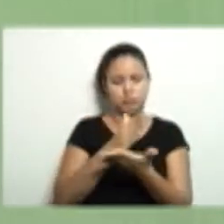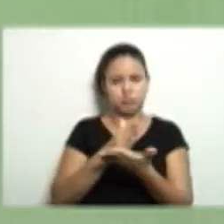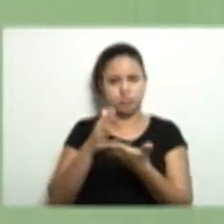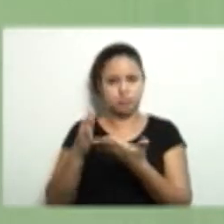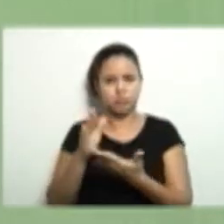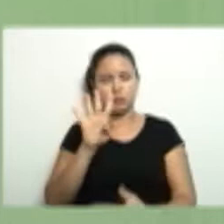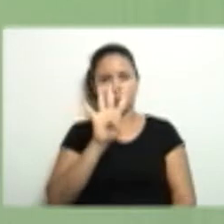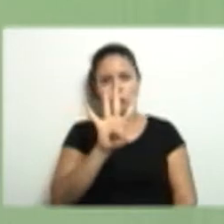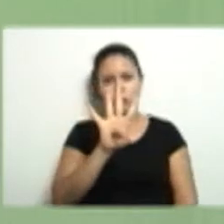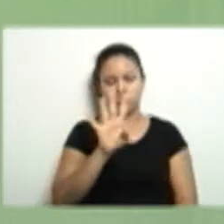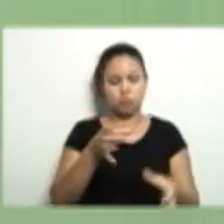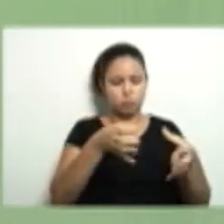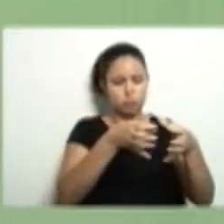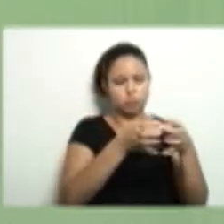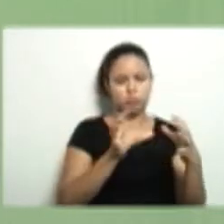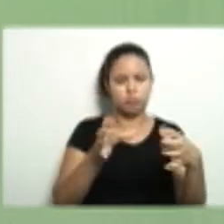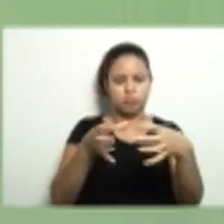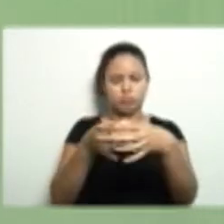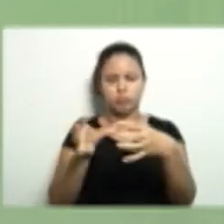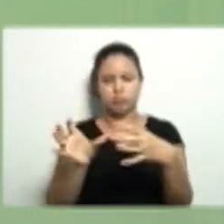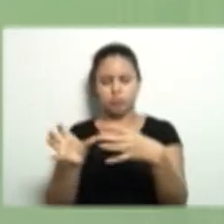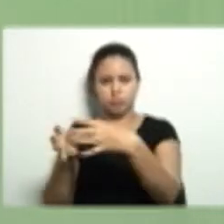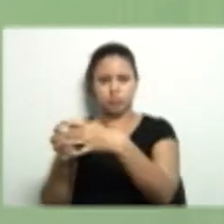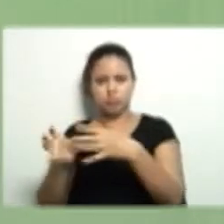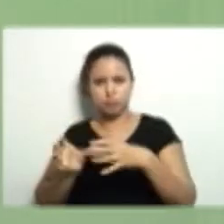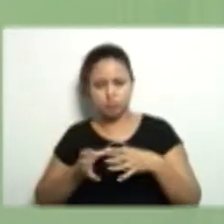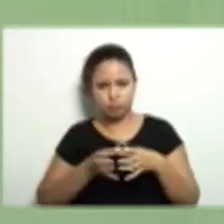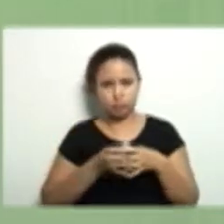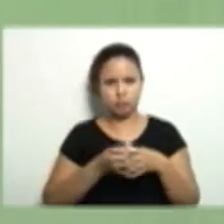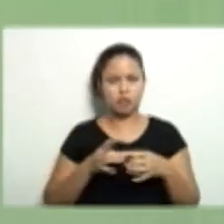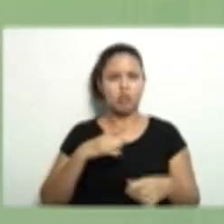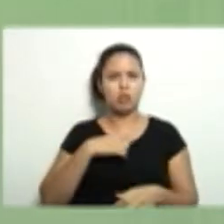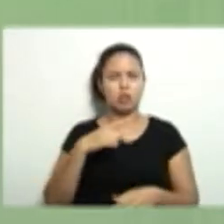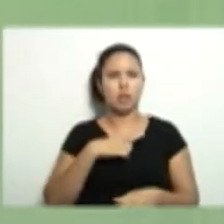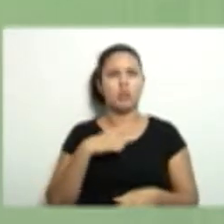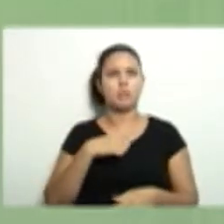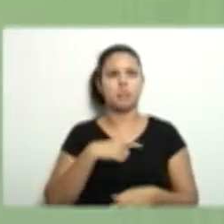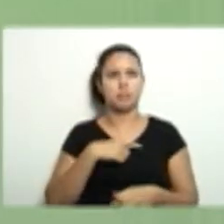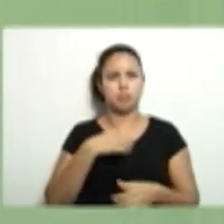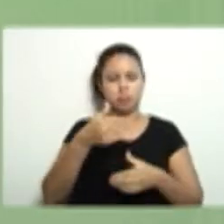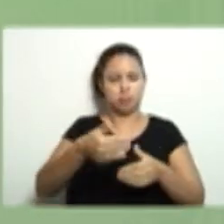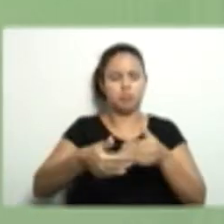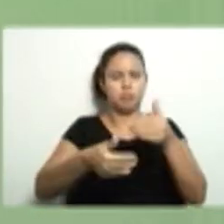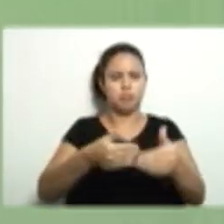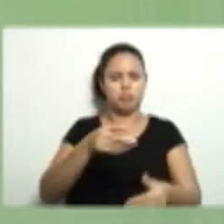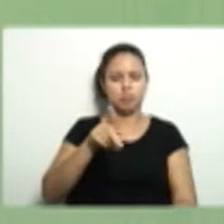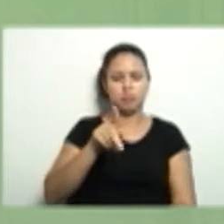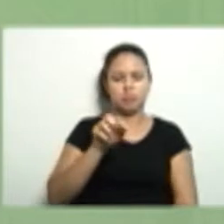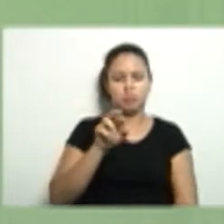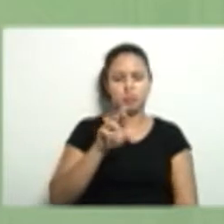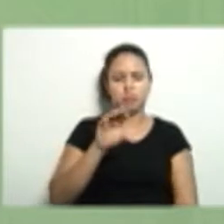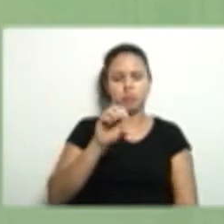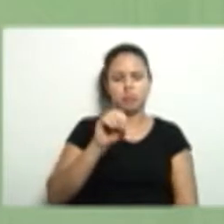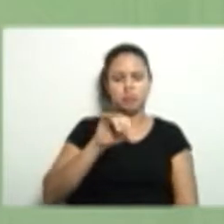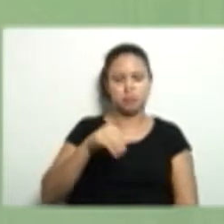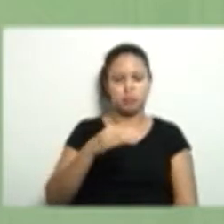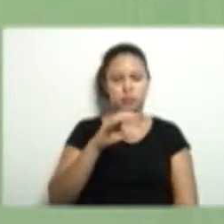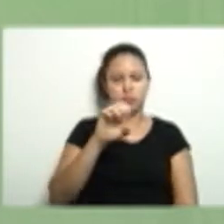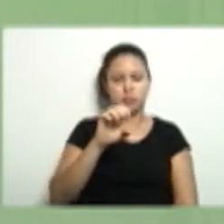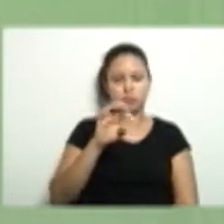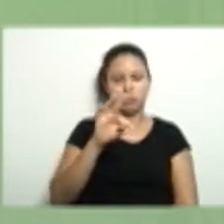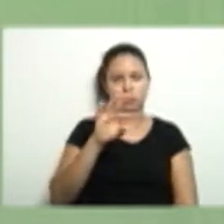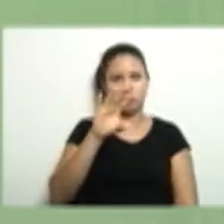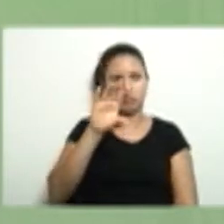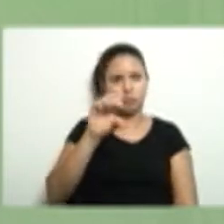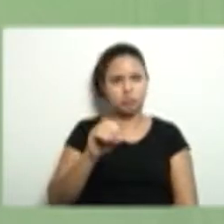existem processos produtivos de bens na forma de projetos, na forma de lotes ou bateladas, a gente usa mais a palavra